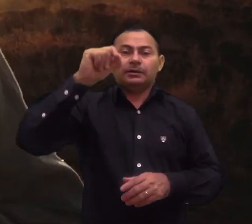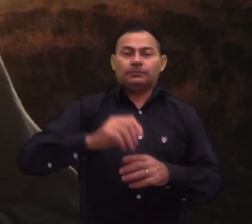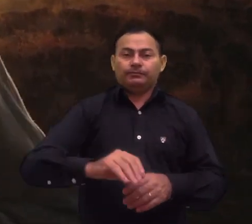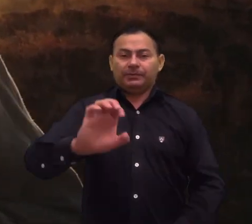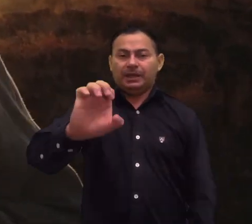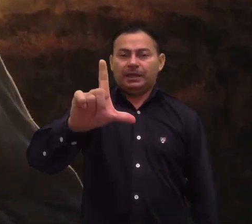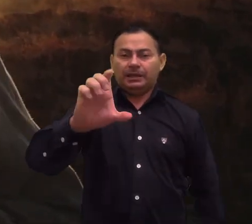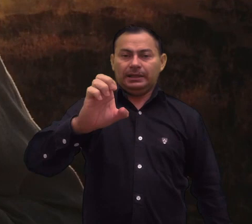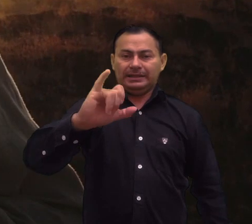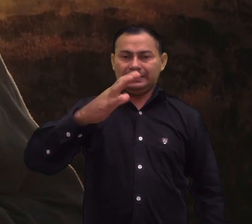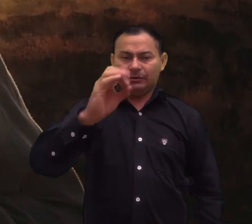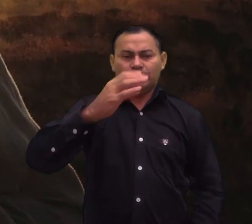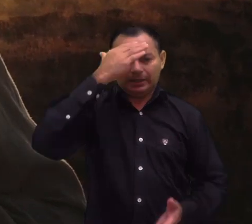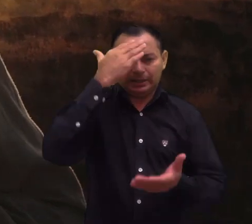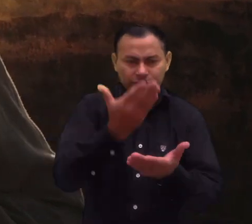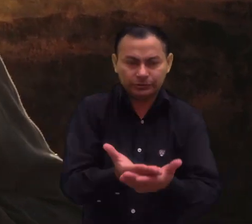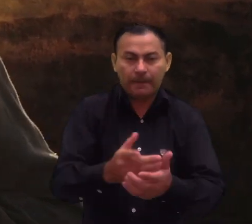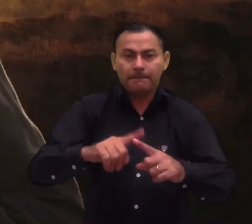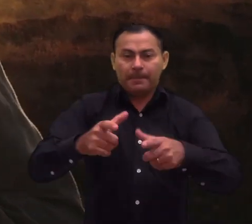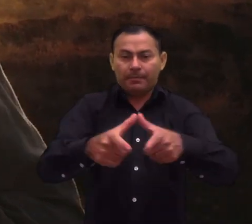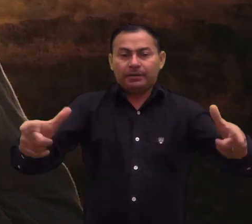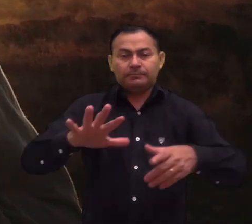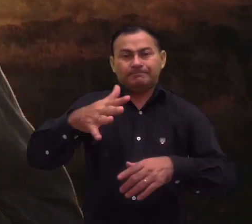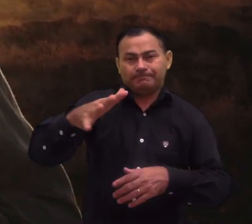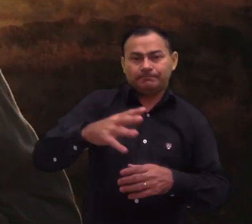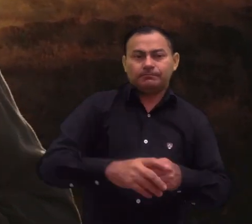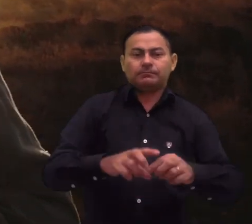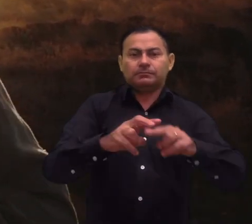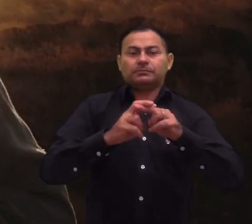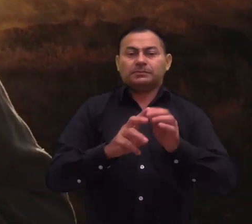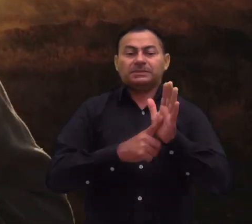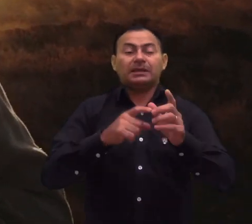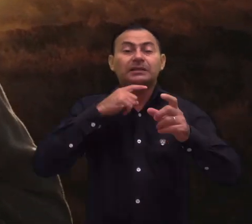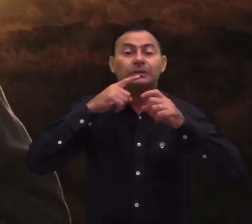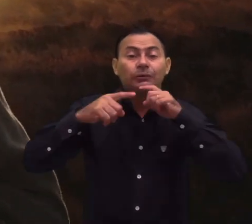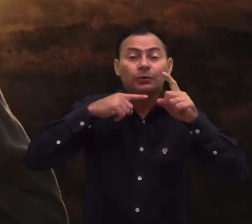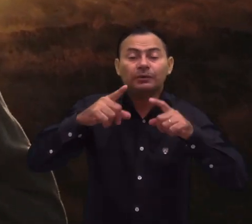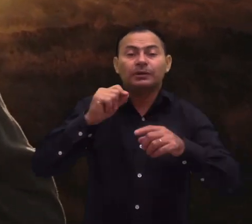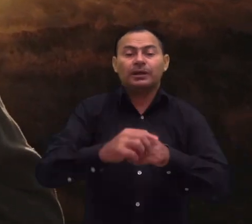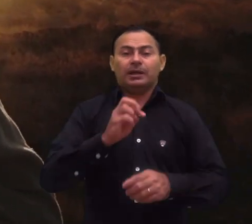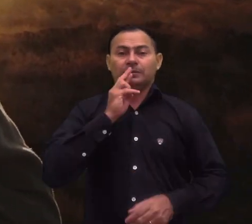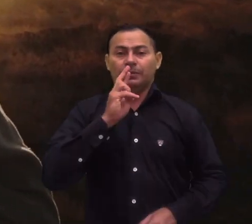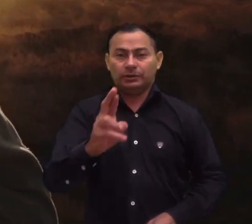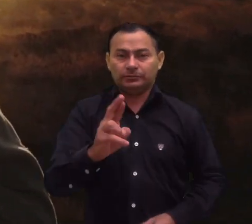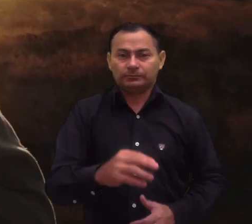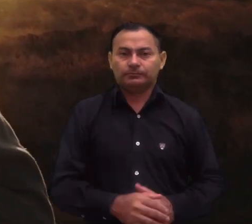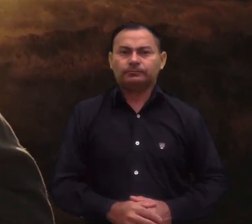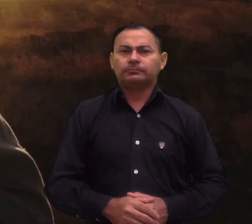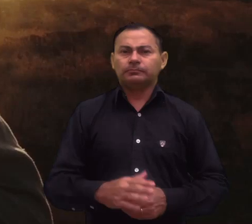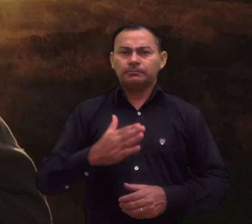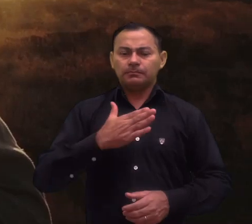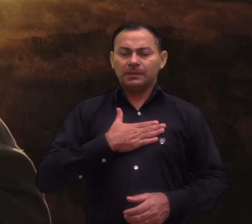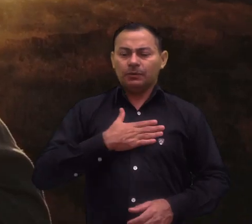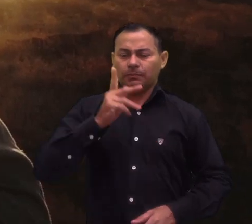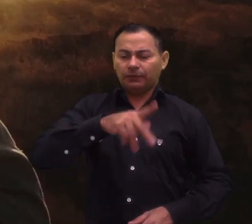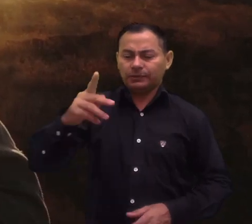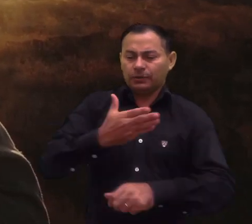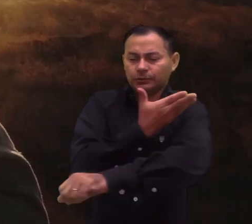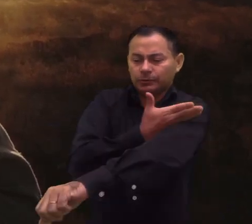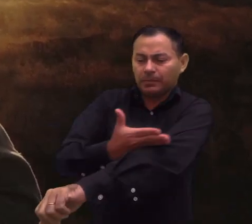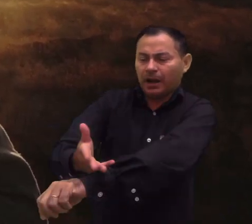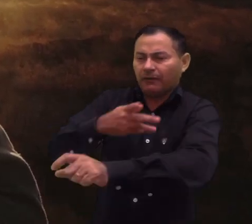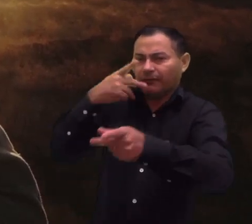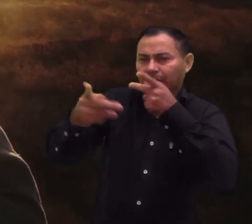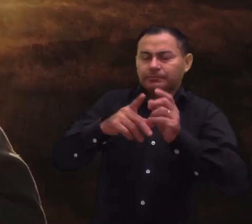da eleição. Creio na eleição, mas na maioria das vezes esta questão levanta mais dúvidas do que respostas. Um dos